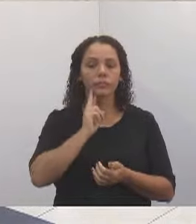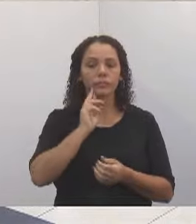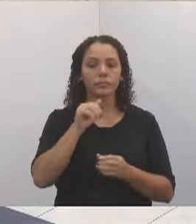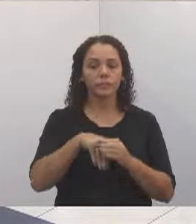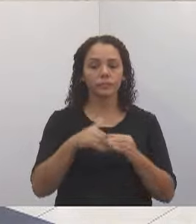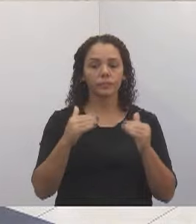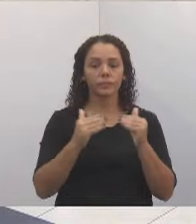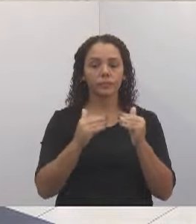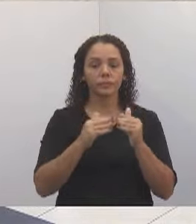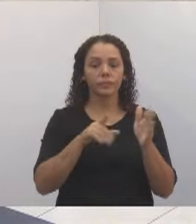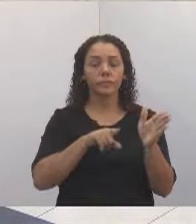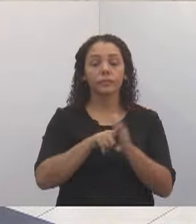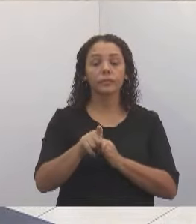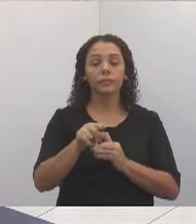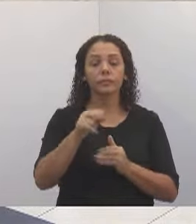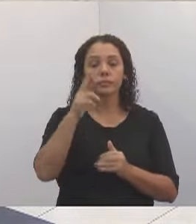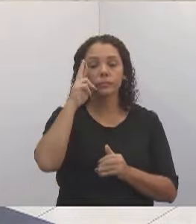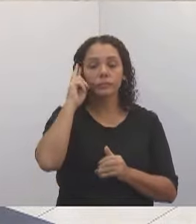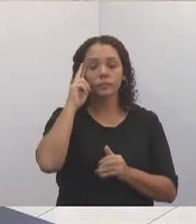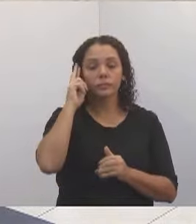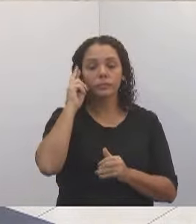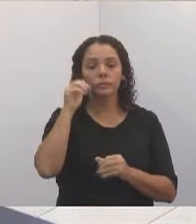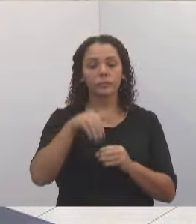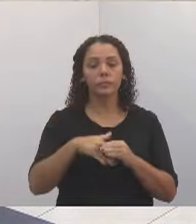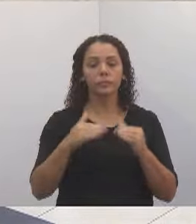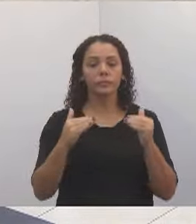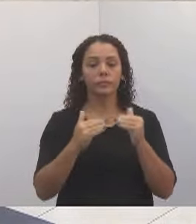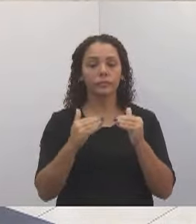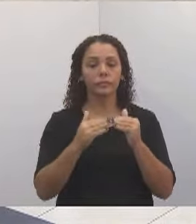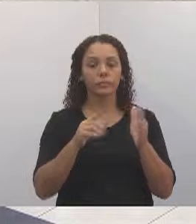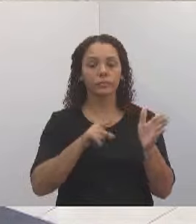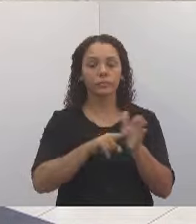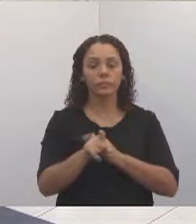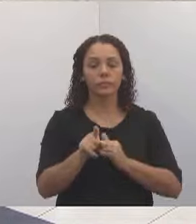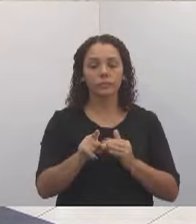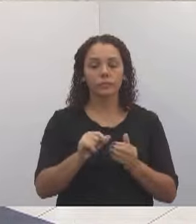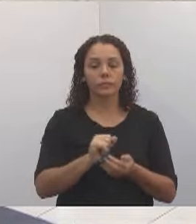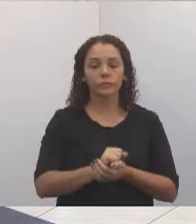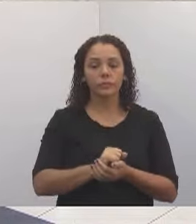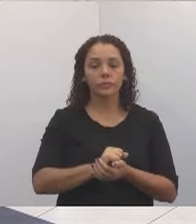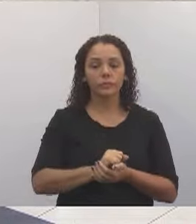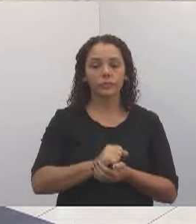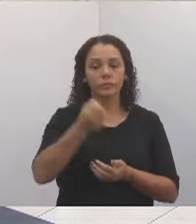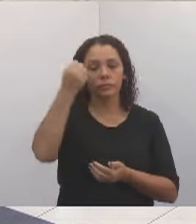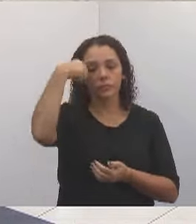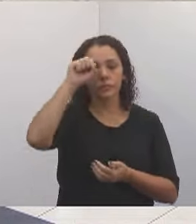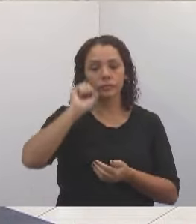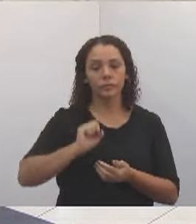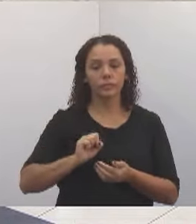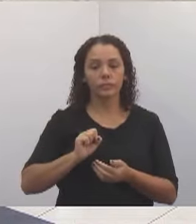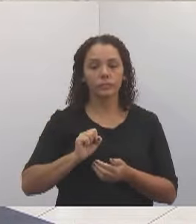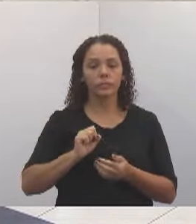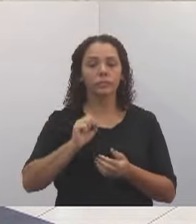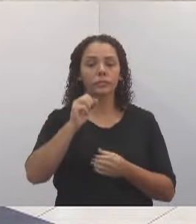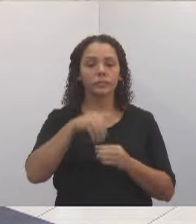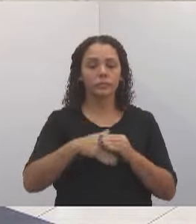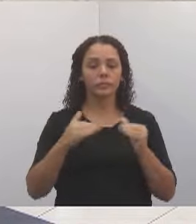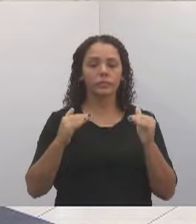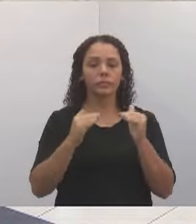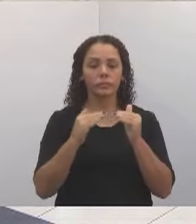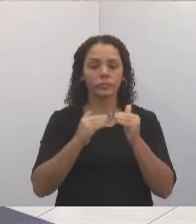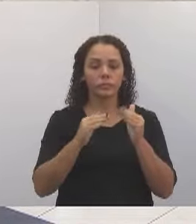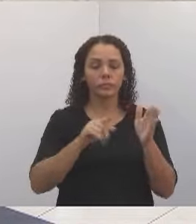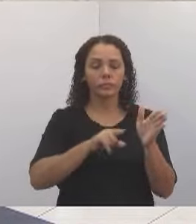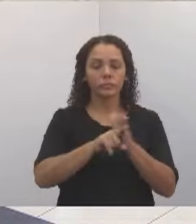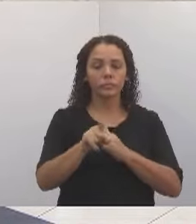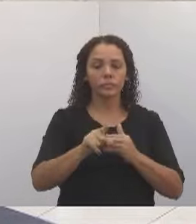Favorável. Como voto, vereador Roninha. Favorável. Como voto, a vereadora Sônia Patos da Amizade. Favorável.